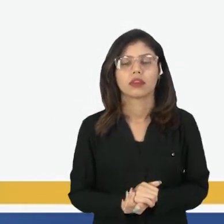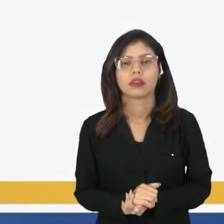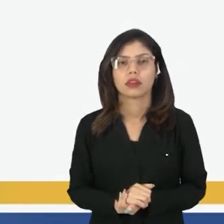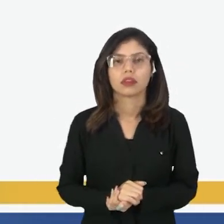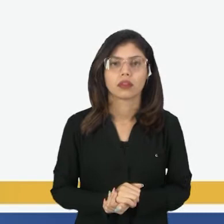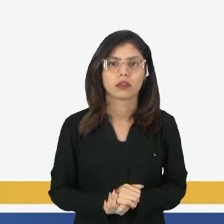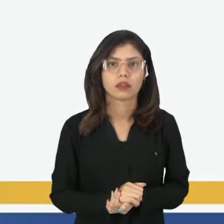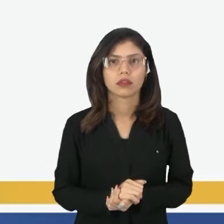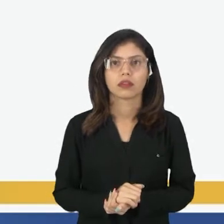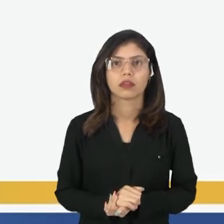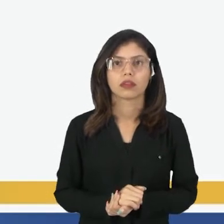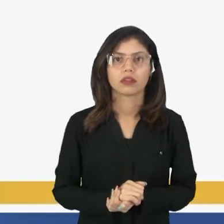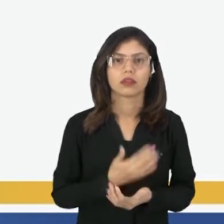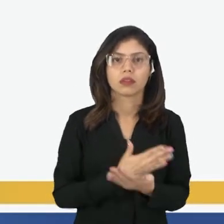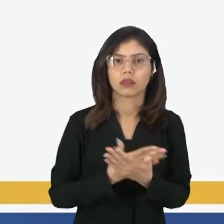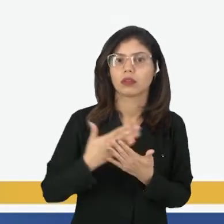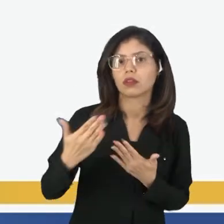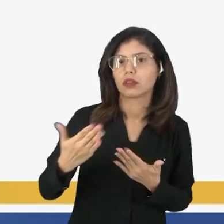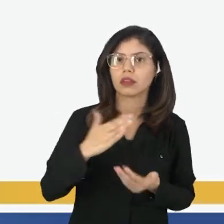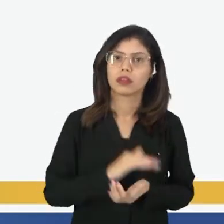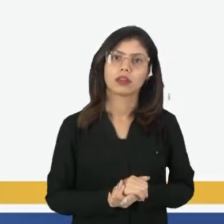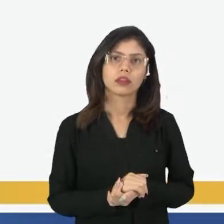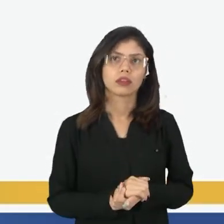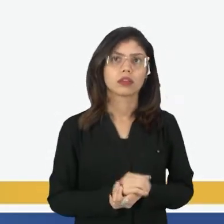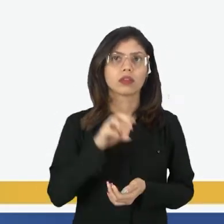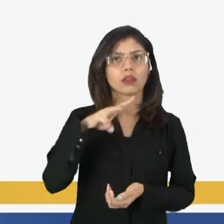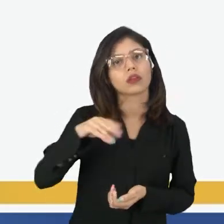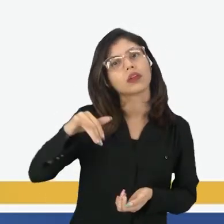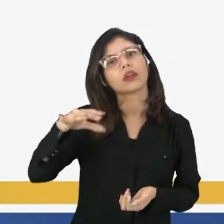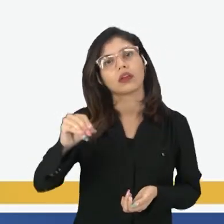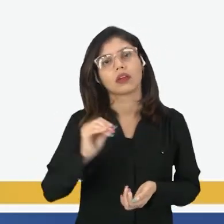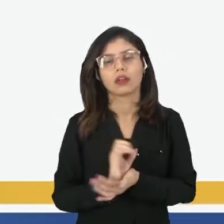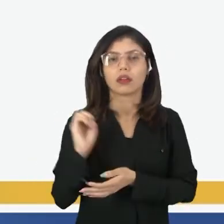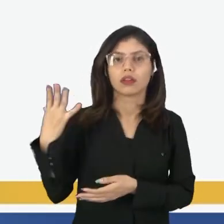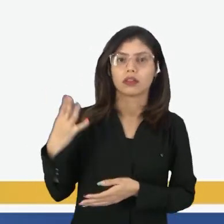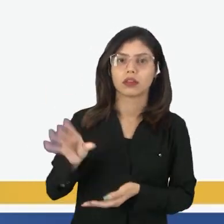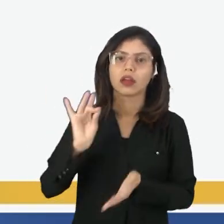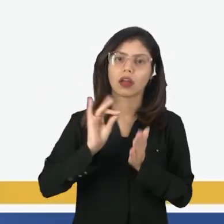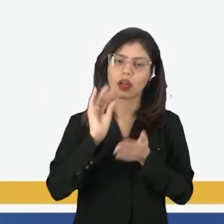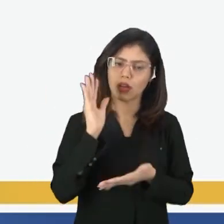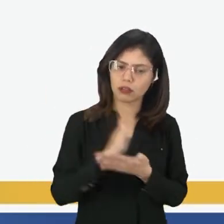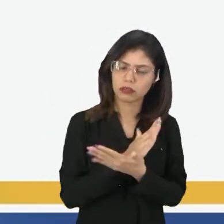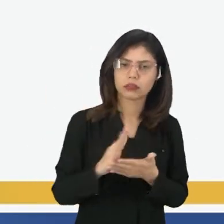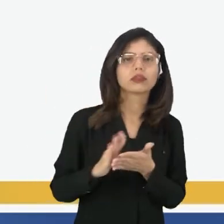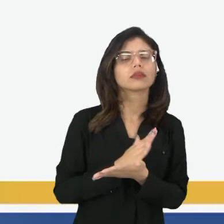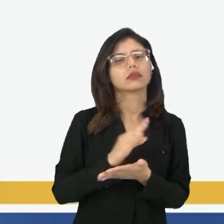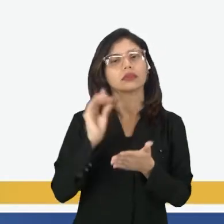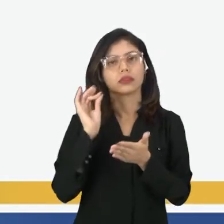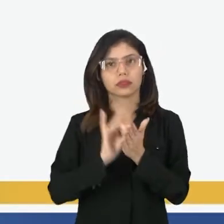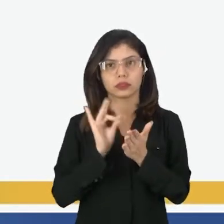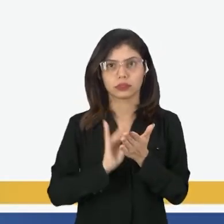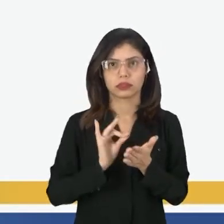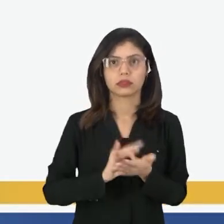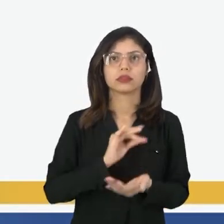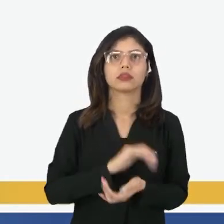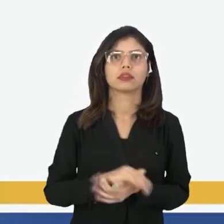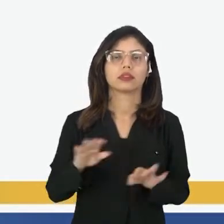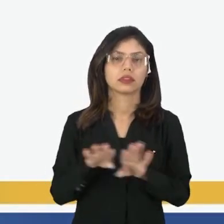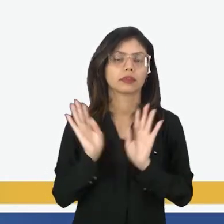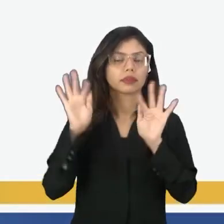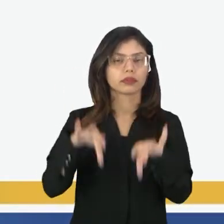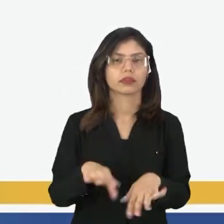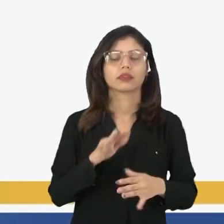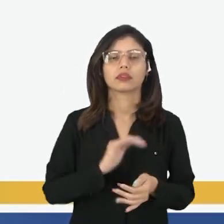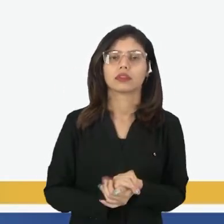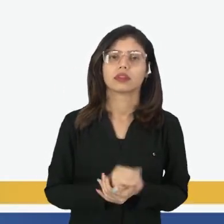história, onde tudo começou. O meio, que vai acontecendo alguns fatos em questão, o desenrolar da história. E depois o